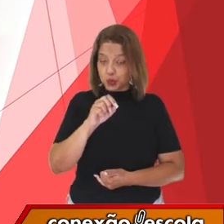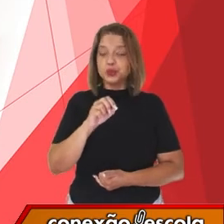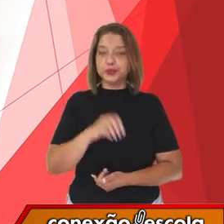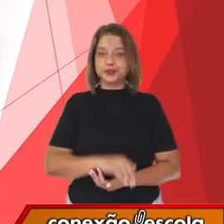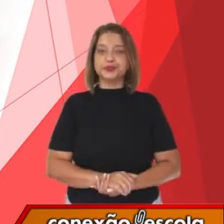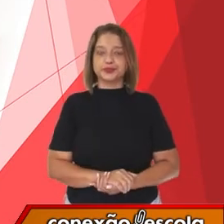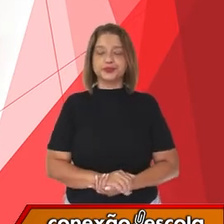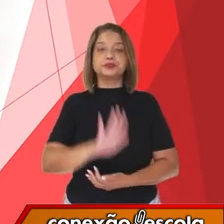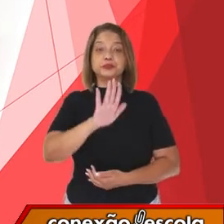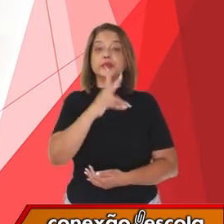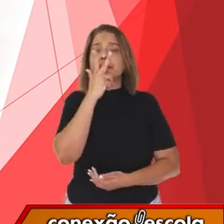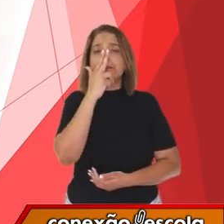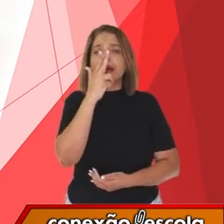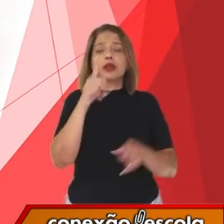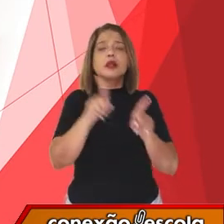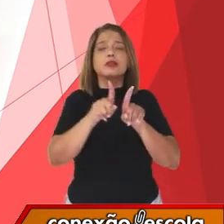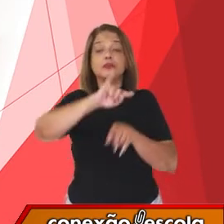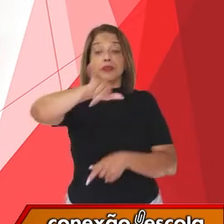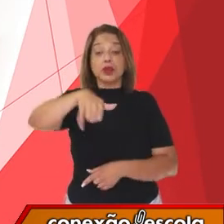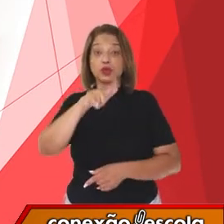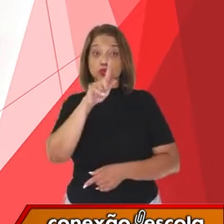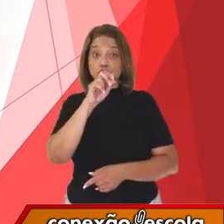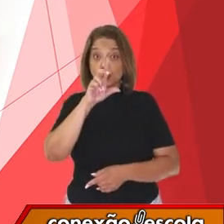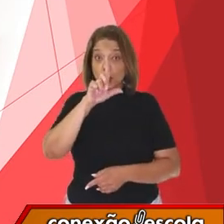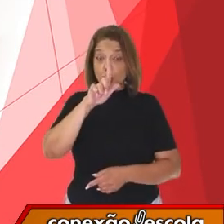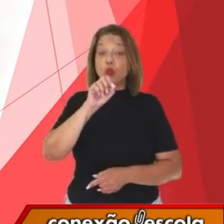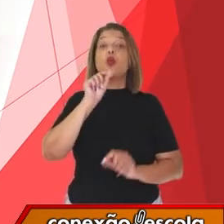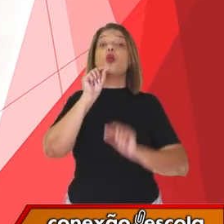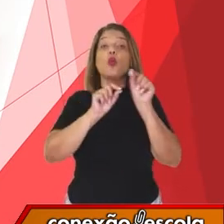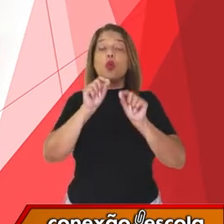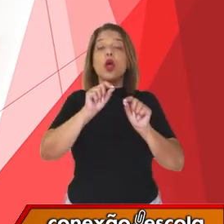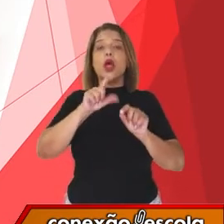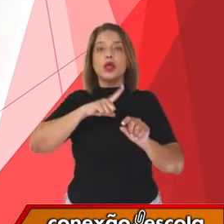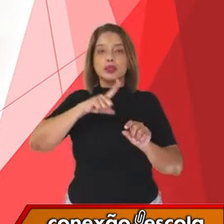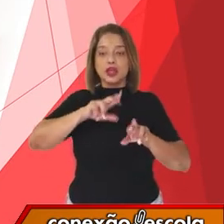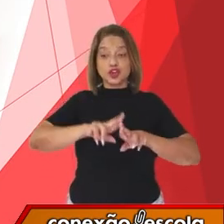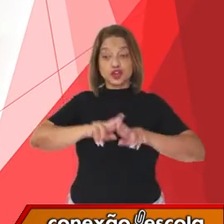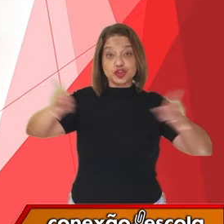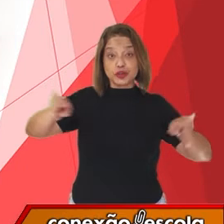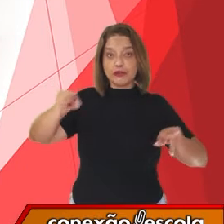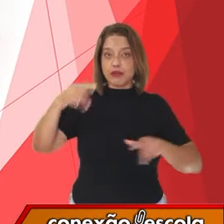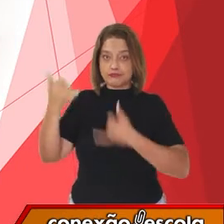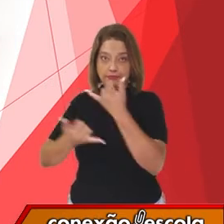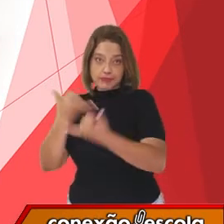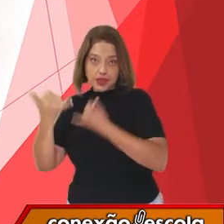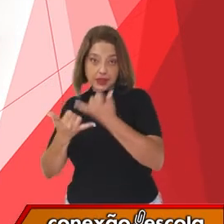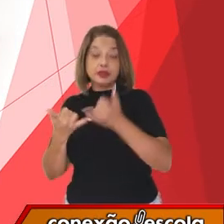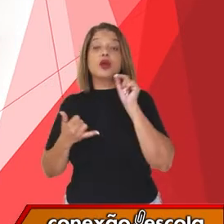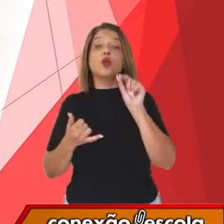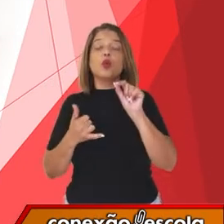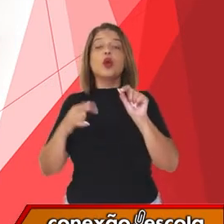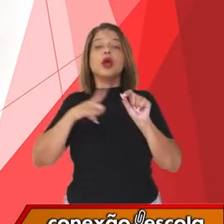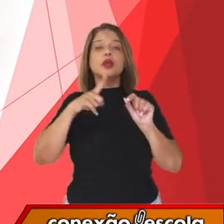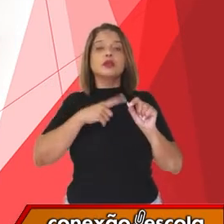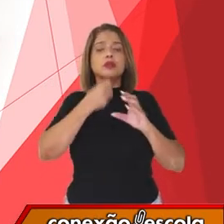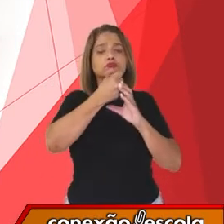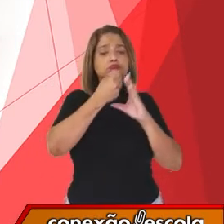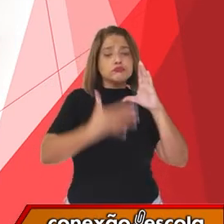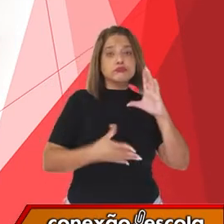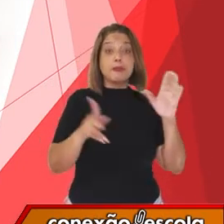Ele é parecido com o jogo e aí ele se difere da brincadeira no fato de sempre ter